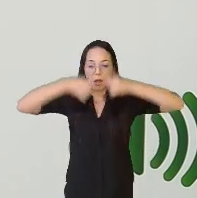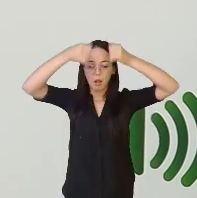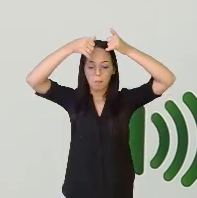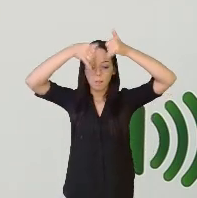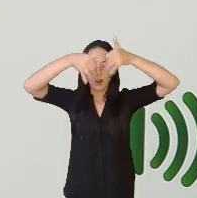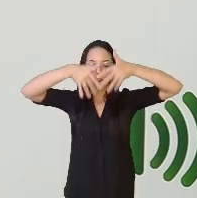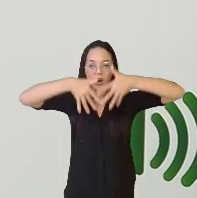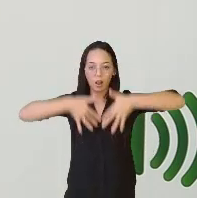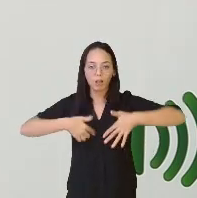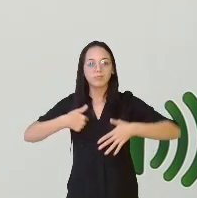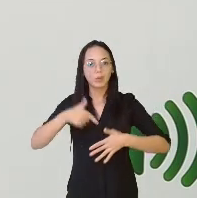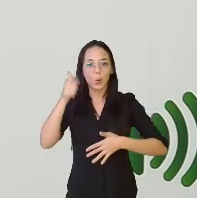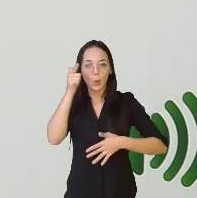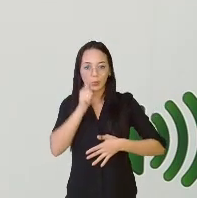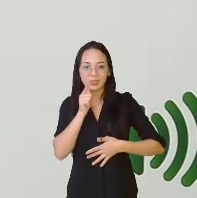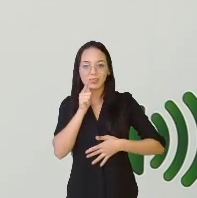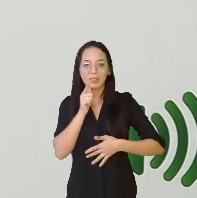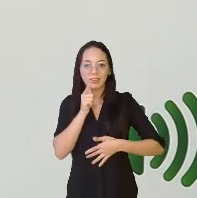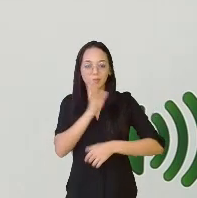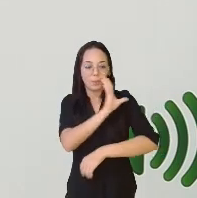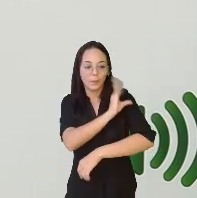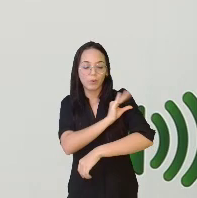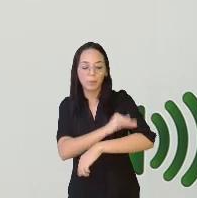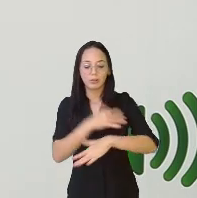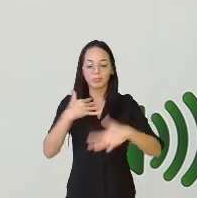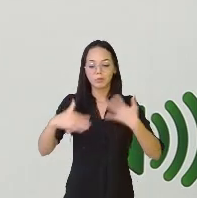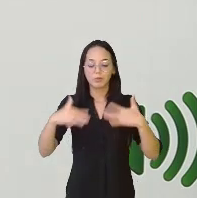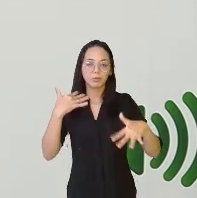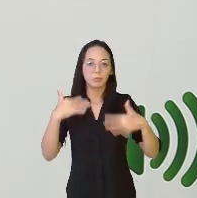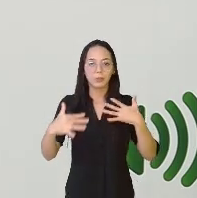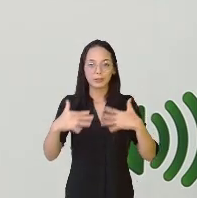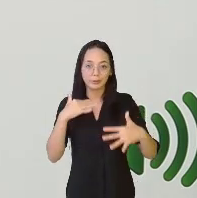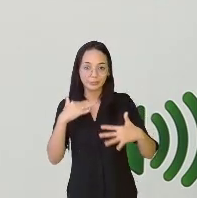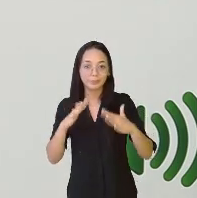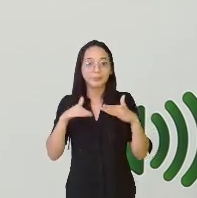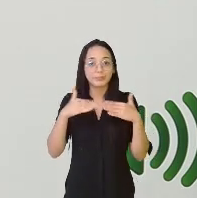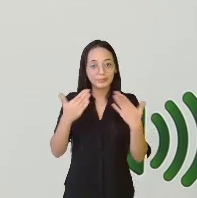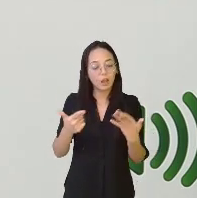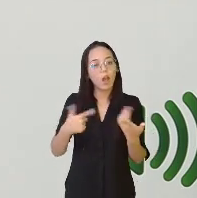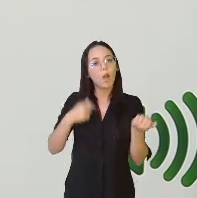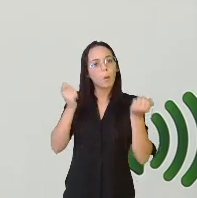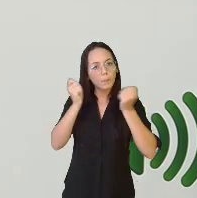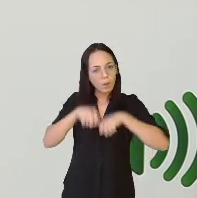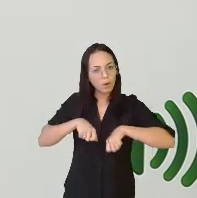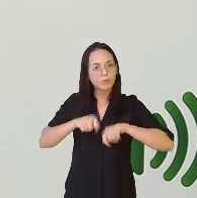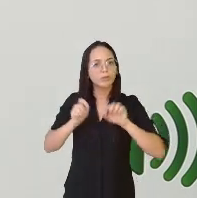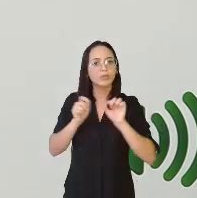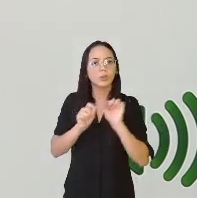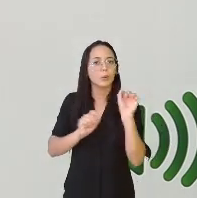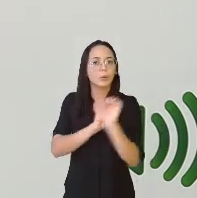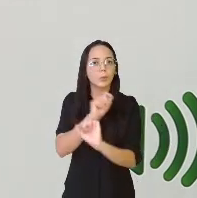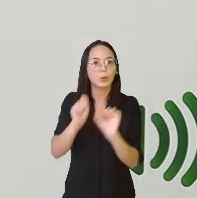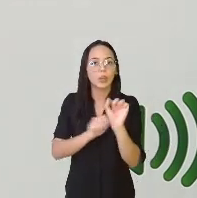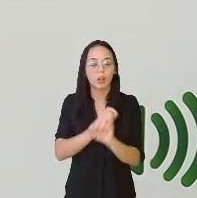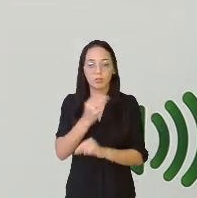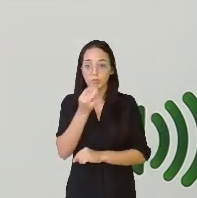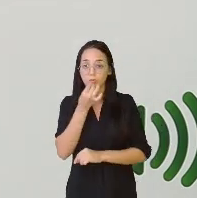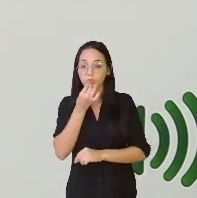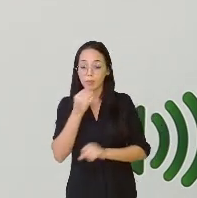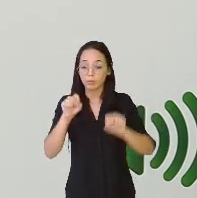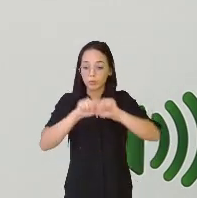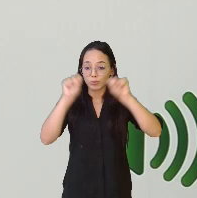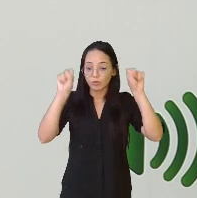e esses músculos eles estão em funcionamento. Então, eu posso dizer que esse